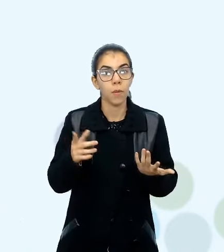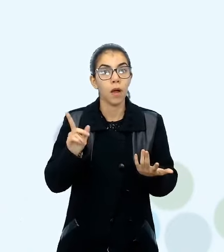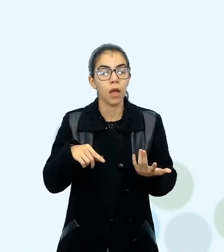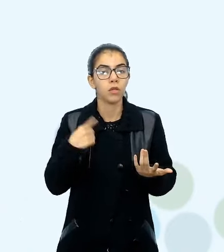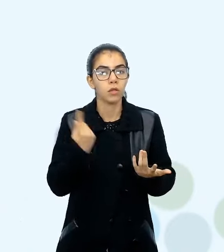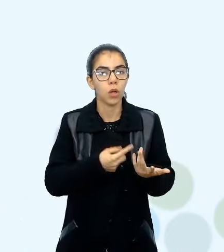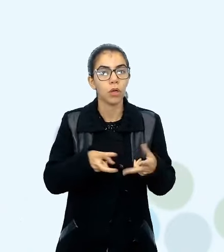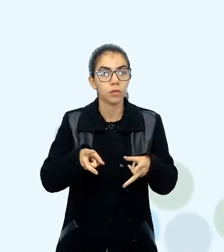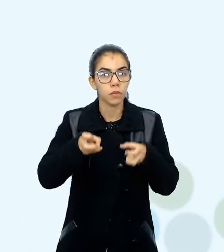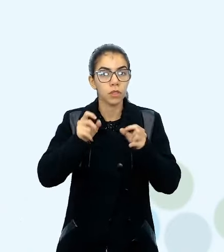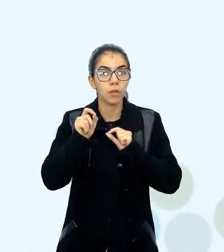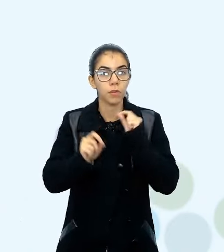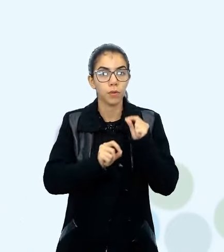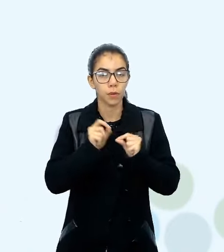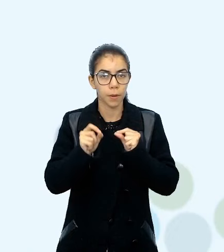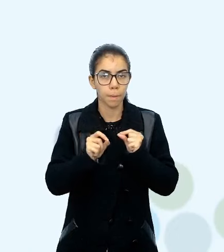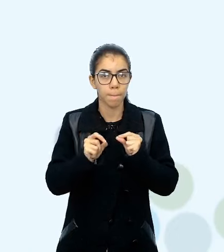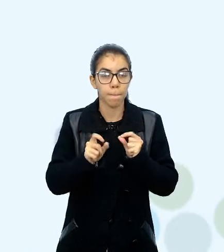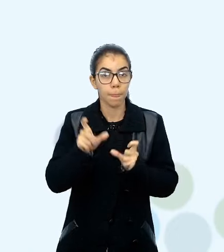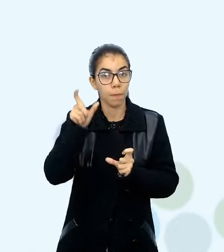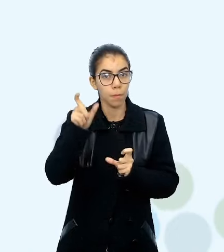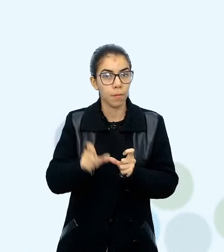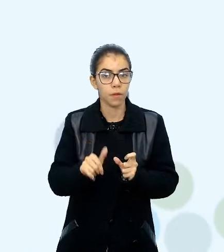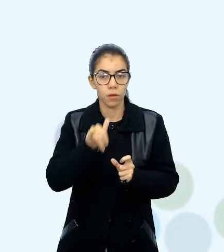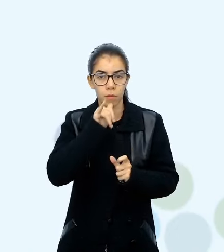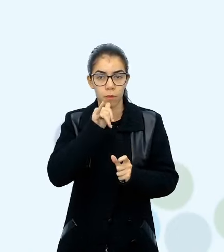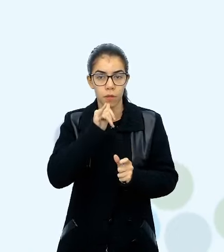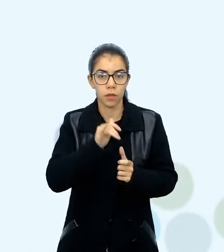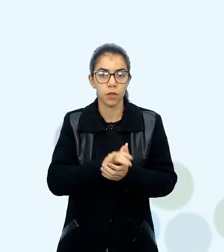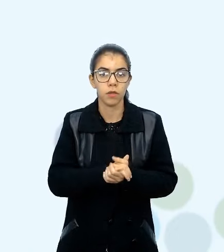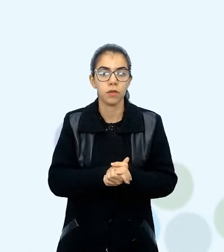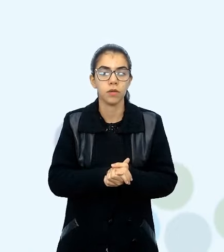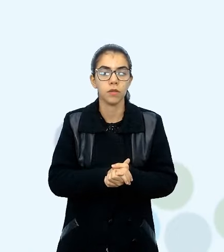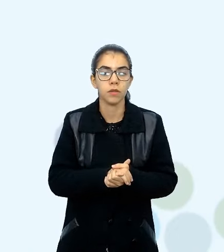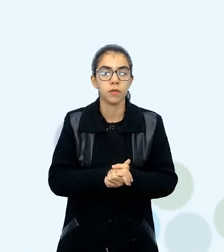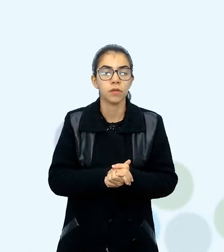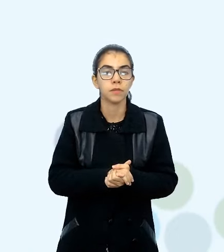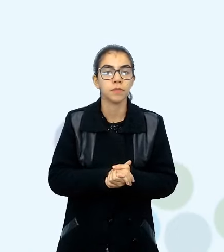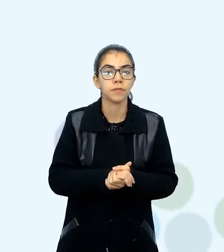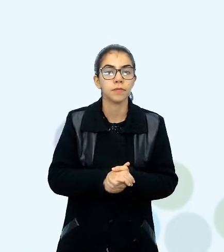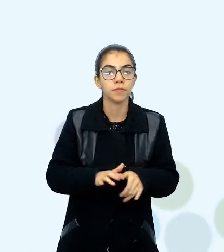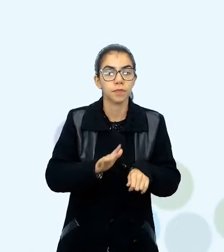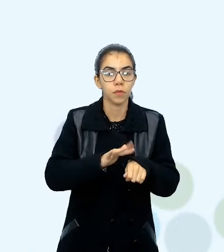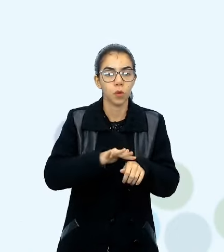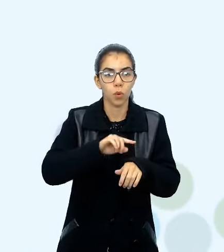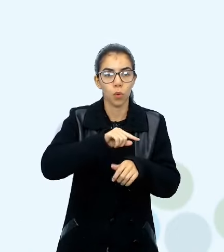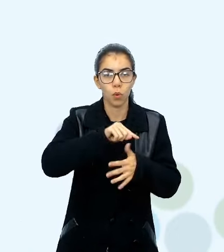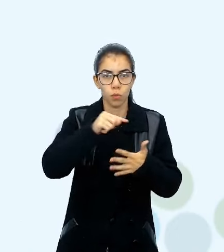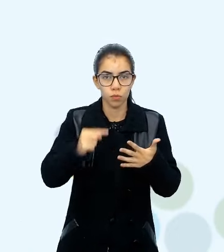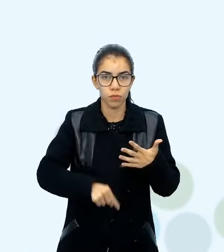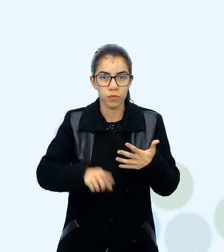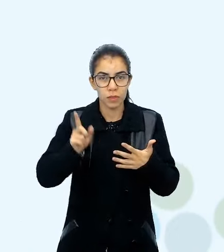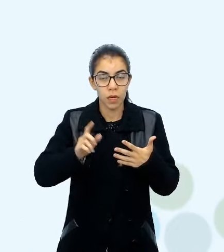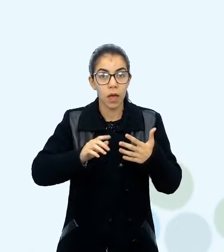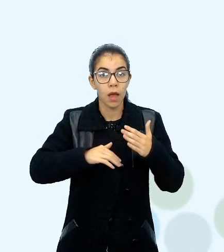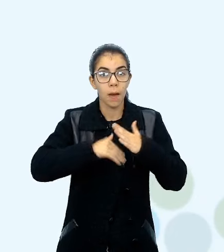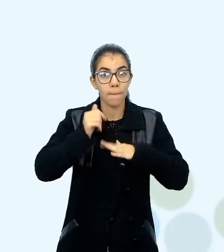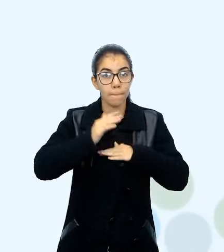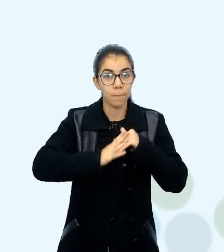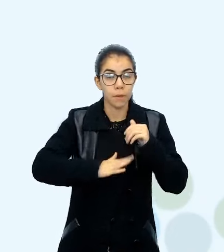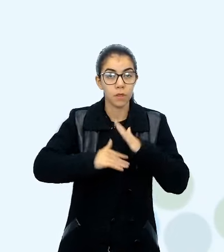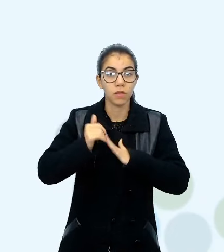vê que uma pessoa, né, principalmente com deficiência múltipla, né, essa questão da habituação, né, se ela